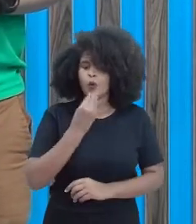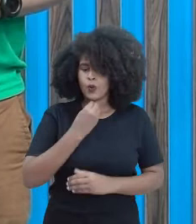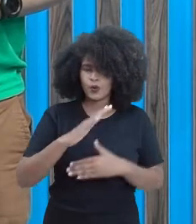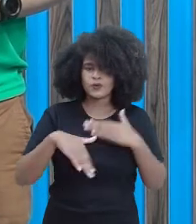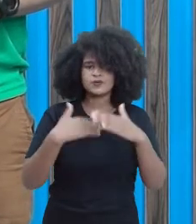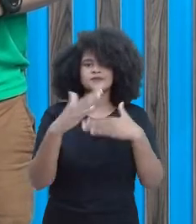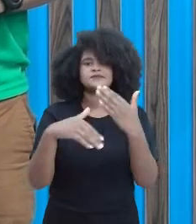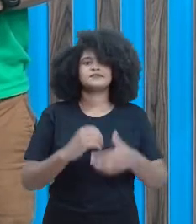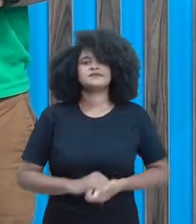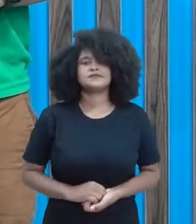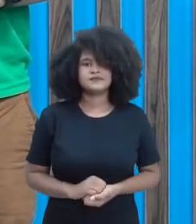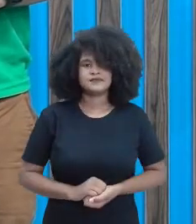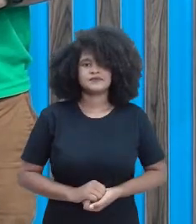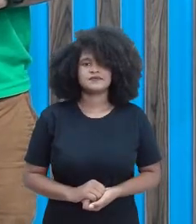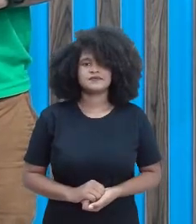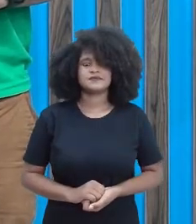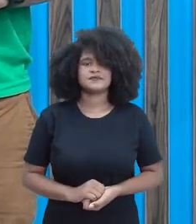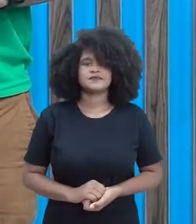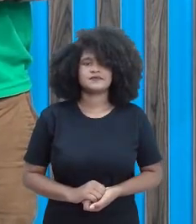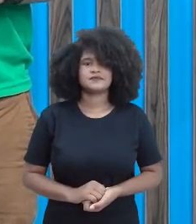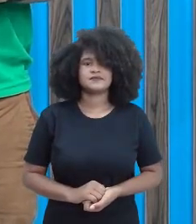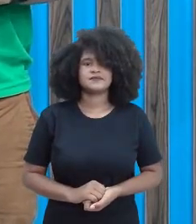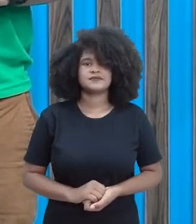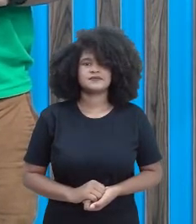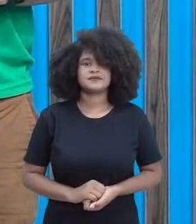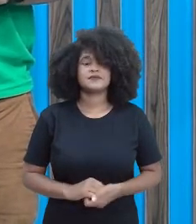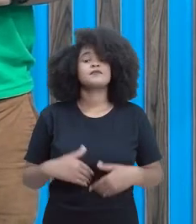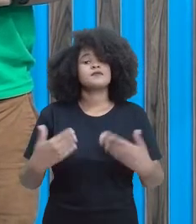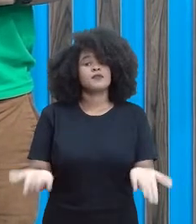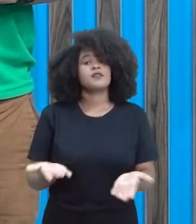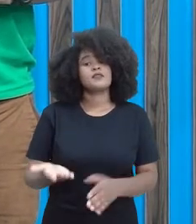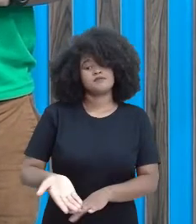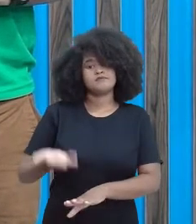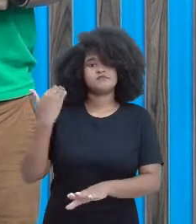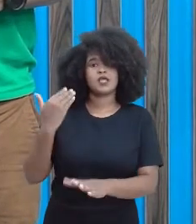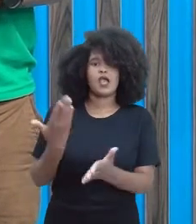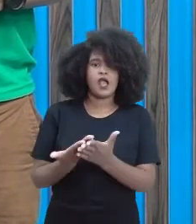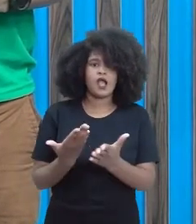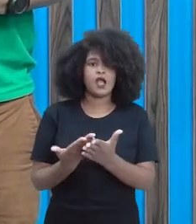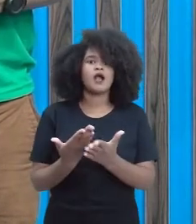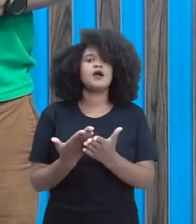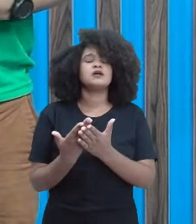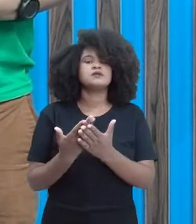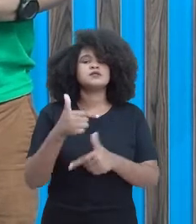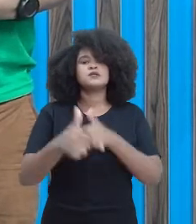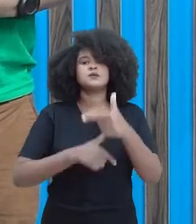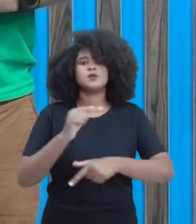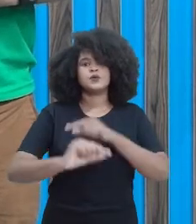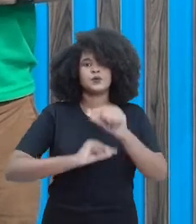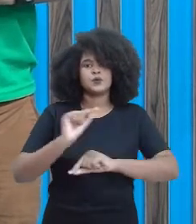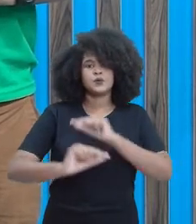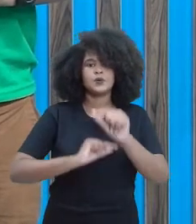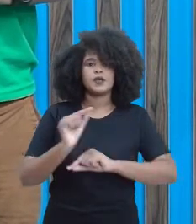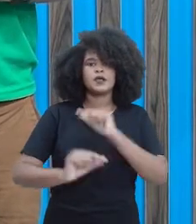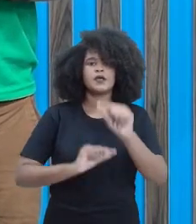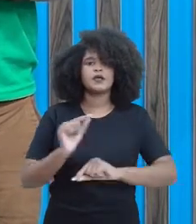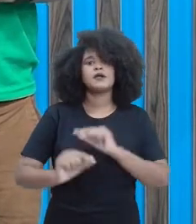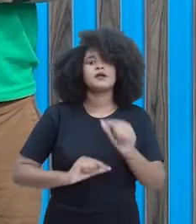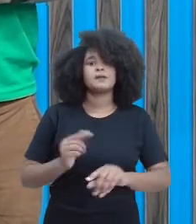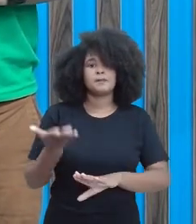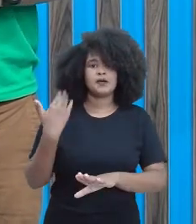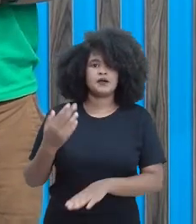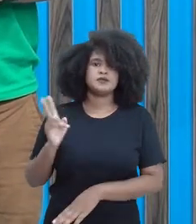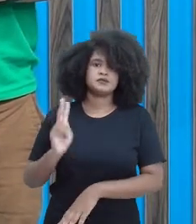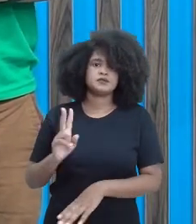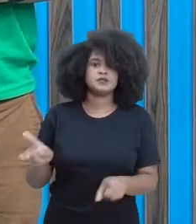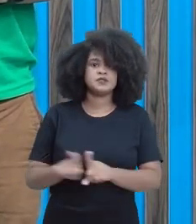através do diálogo. A aula passada a gente estava trabalhando com o passado contínuo e estava trabalhando o gênero